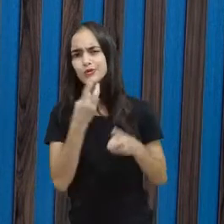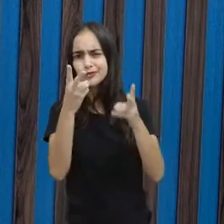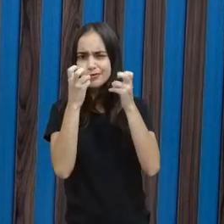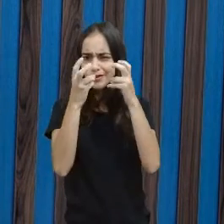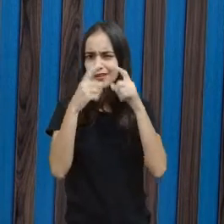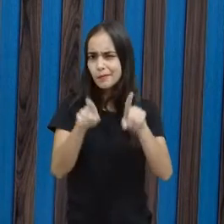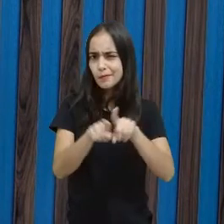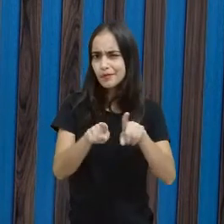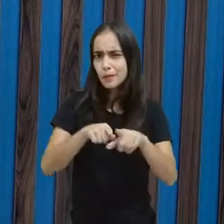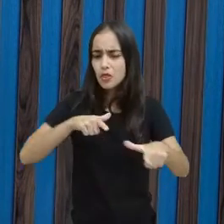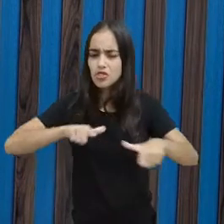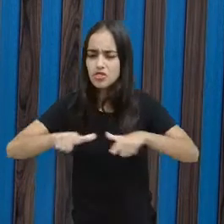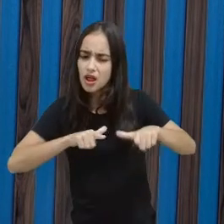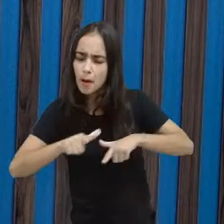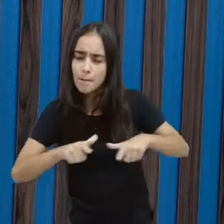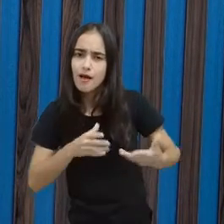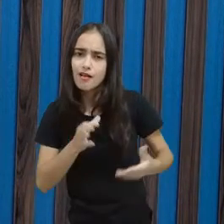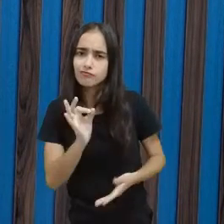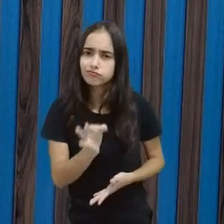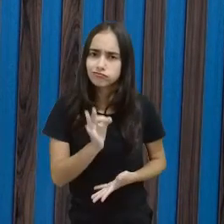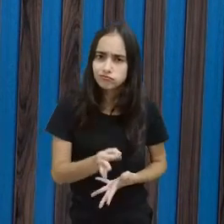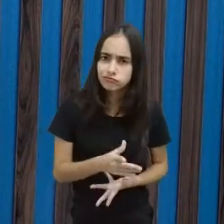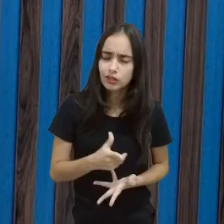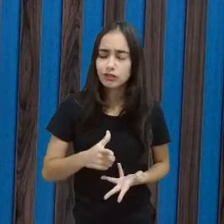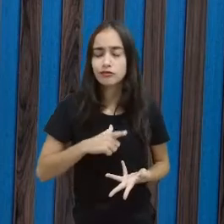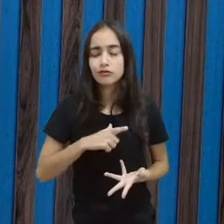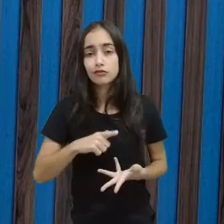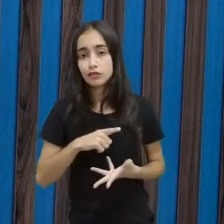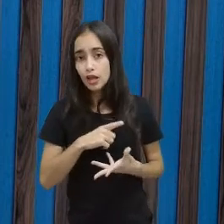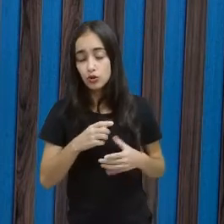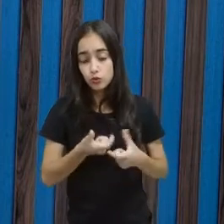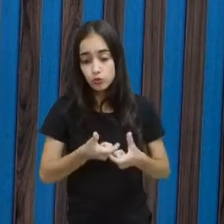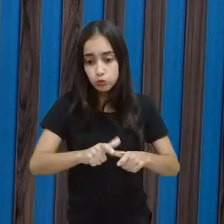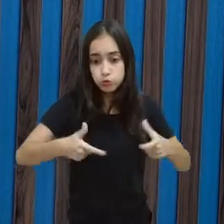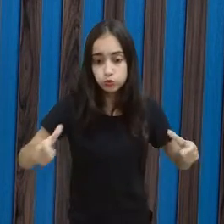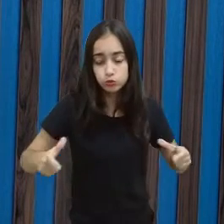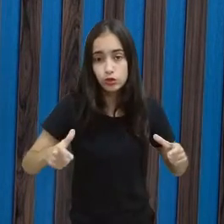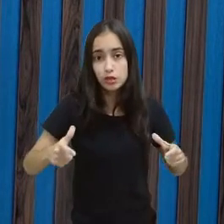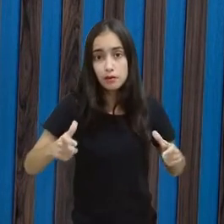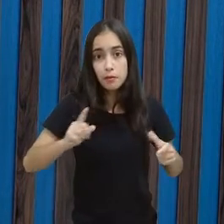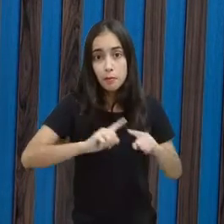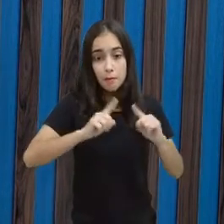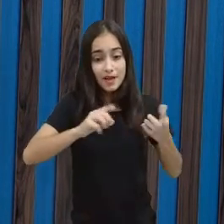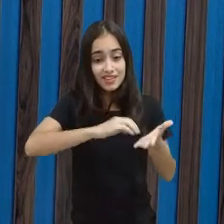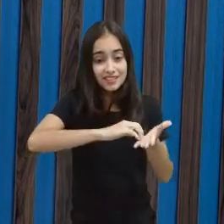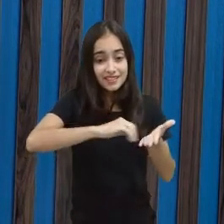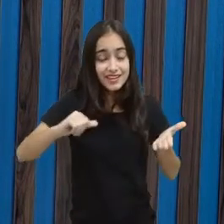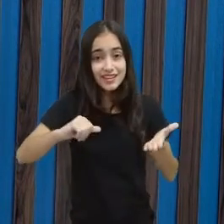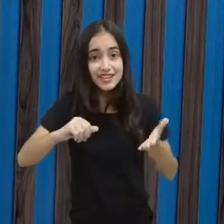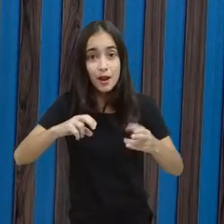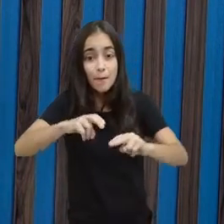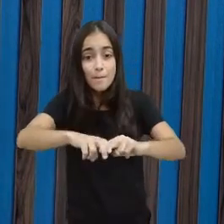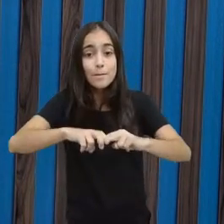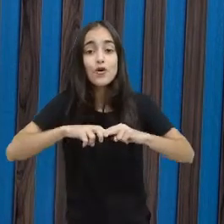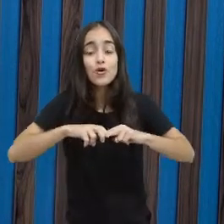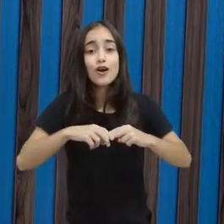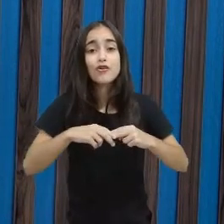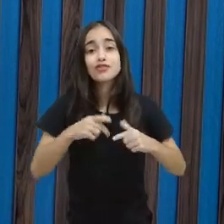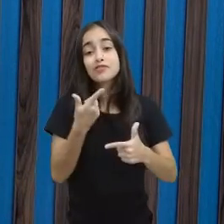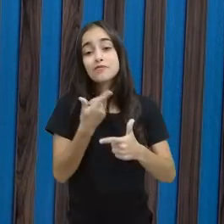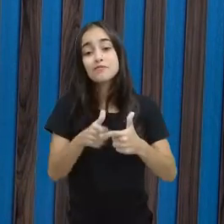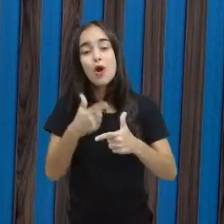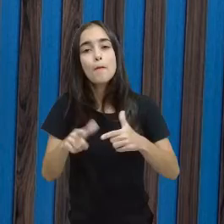sem dúvida, uma grande porção será eliminada por causas naturais. O resto final